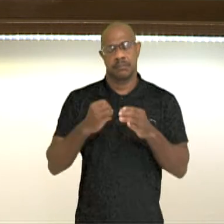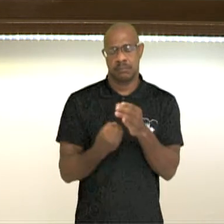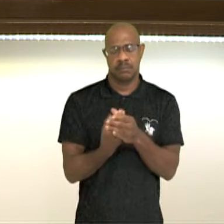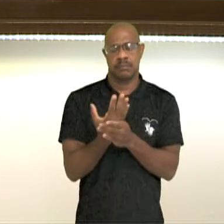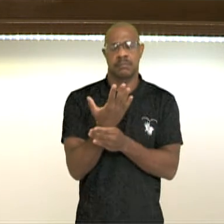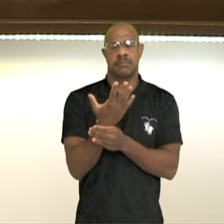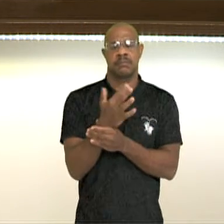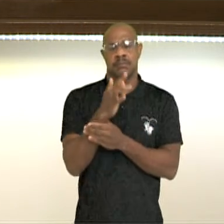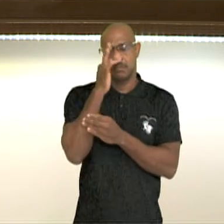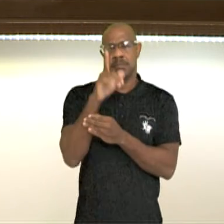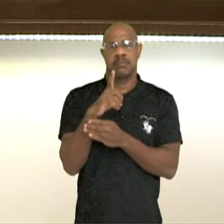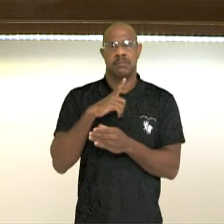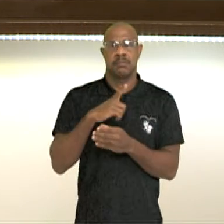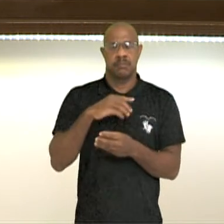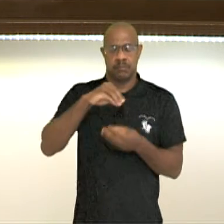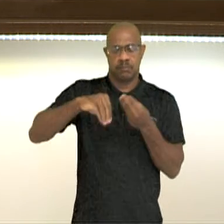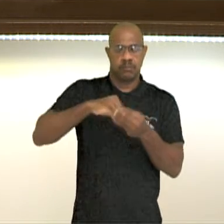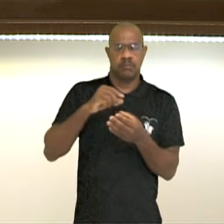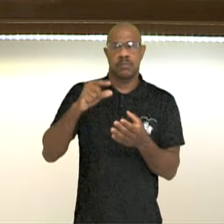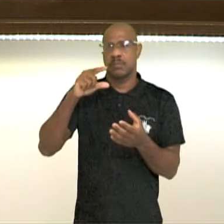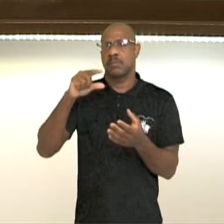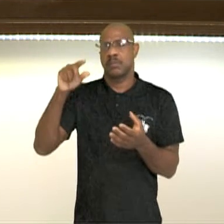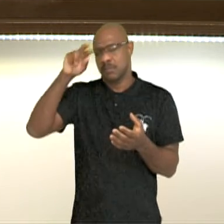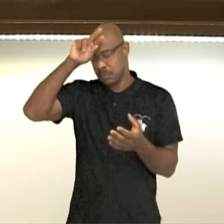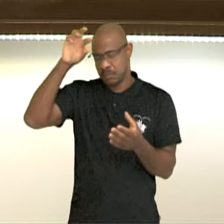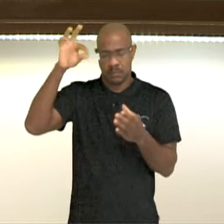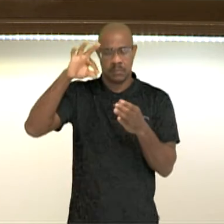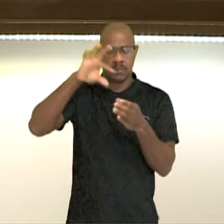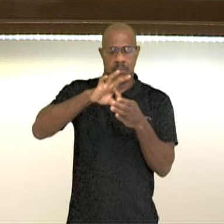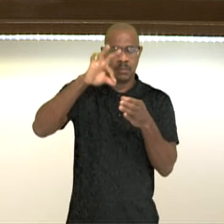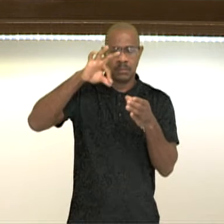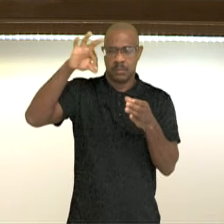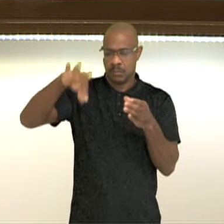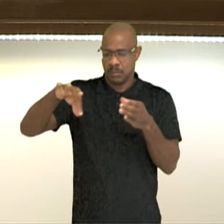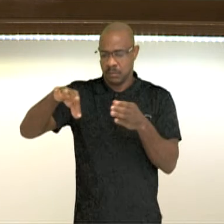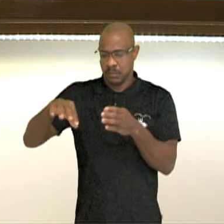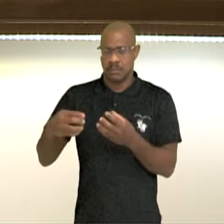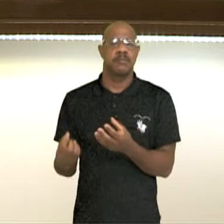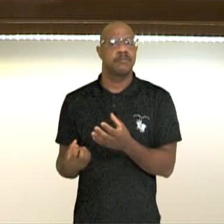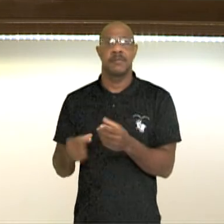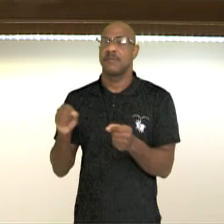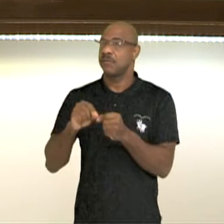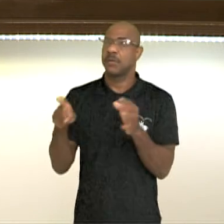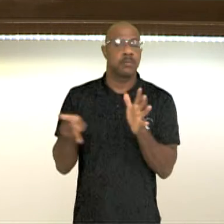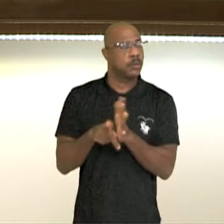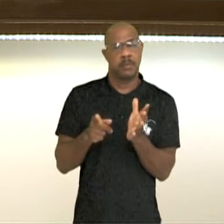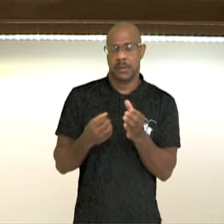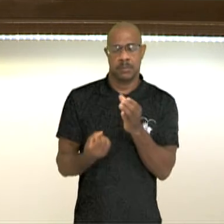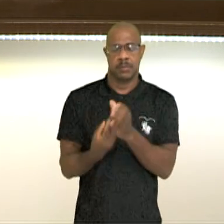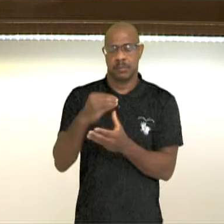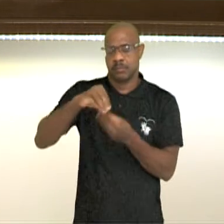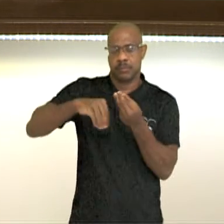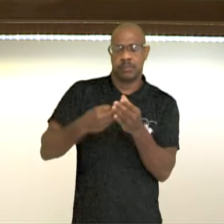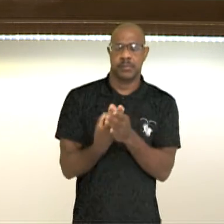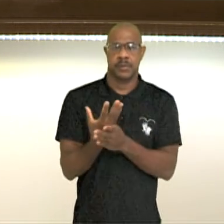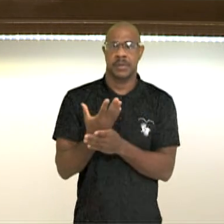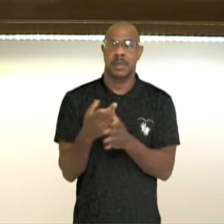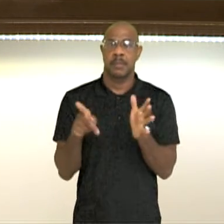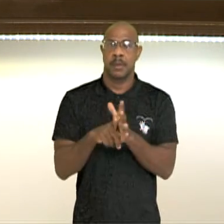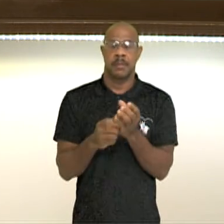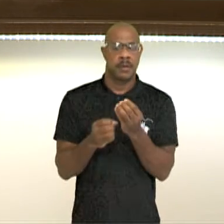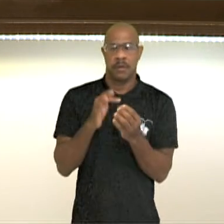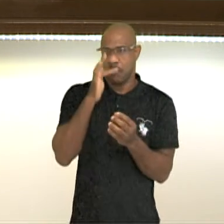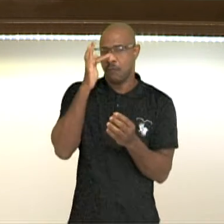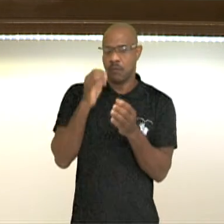elas não encontram polinizadores específicos e elas realizam a autofecundação. O que é isso? Então, a própria